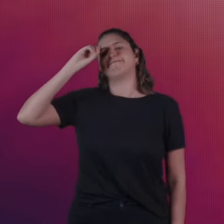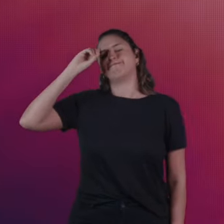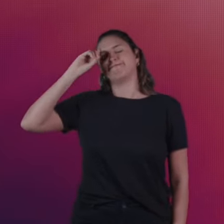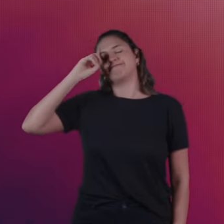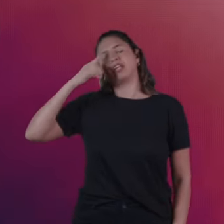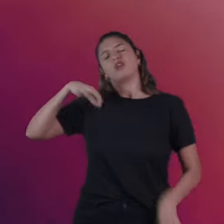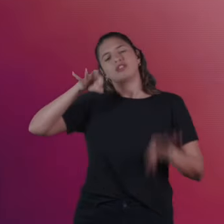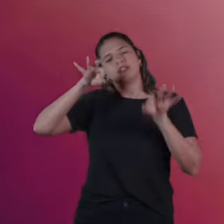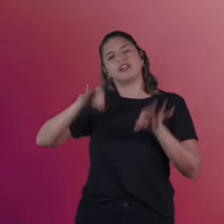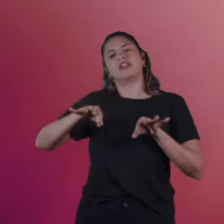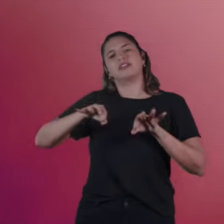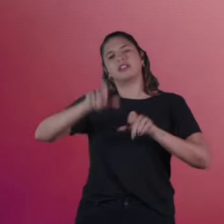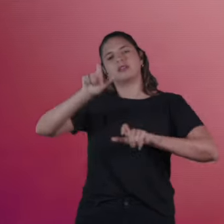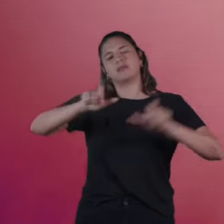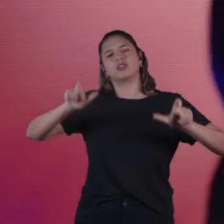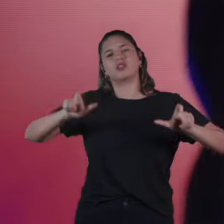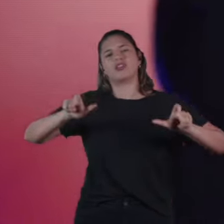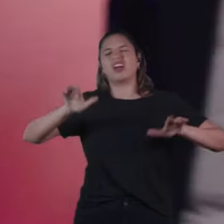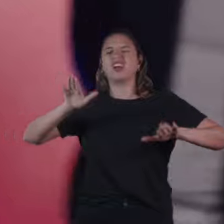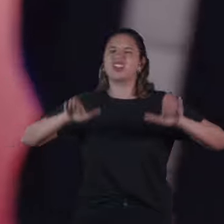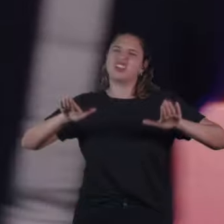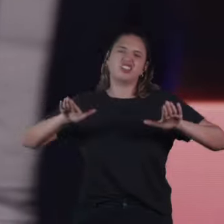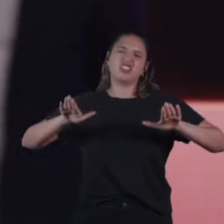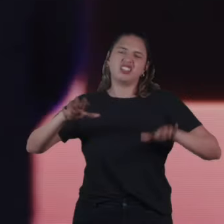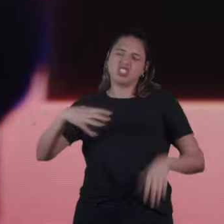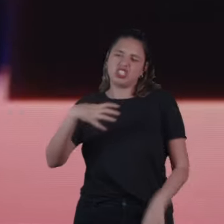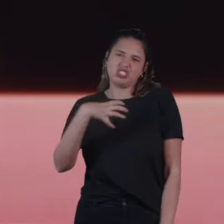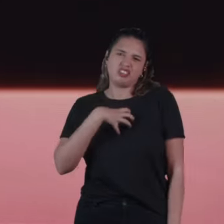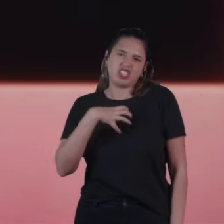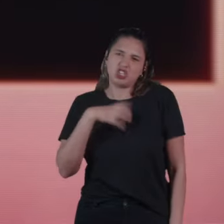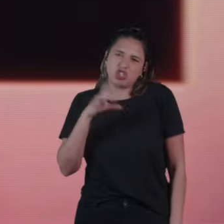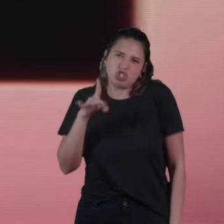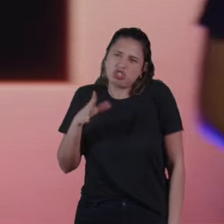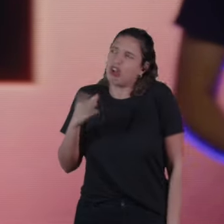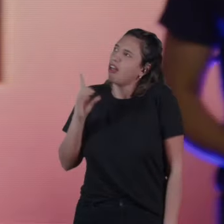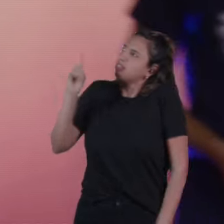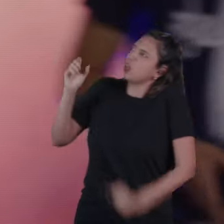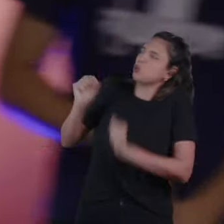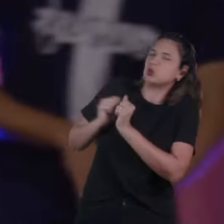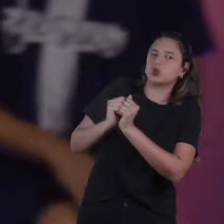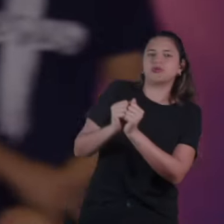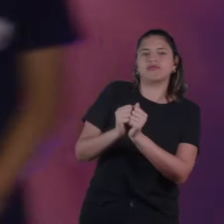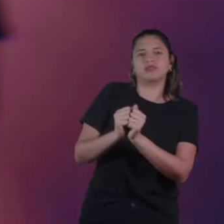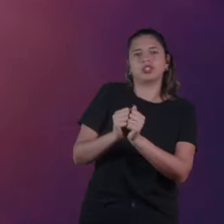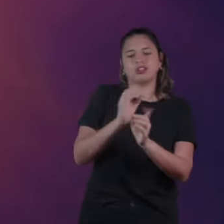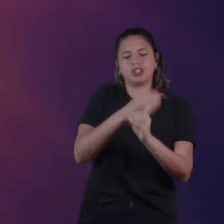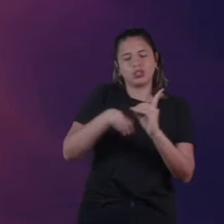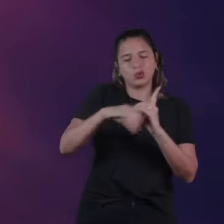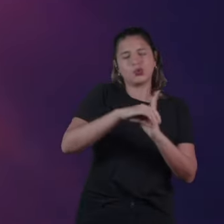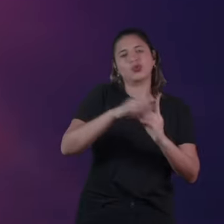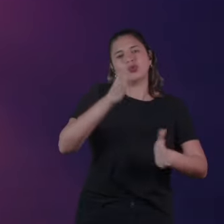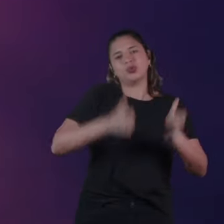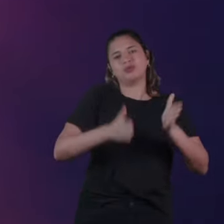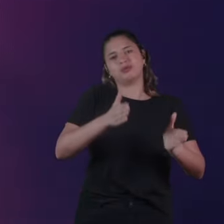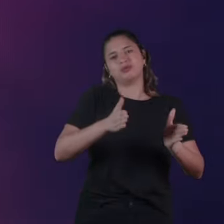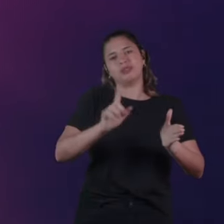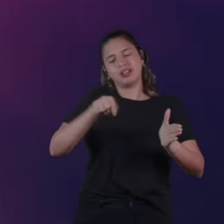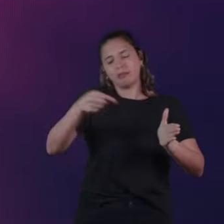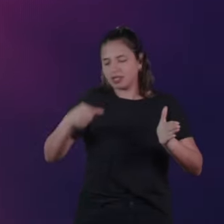Eu tenho certeza de que muita gente só sente a presença de Deus quando vai no domingo no culto e passa às vezes a semana inteira